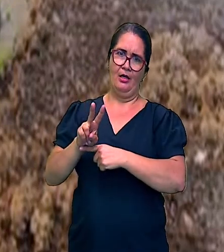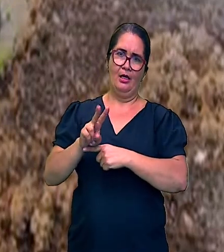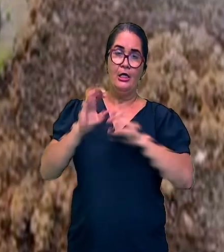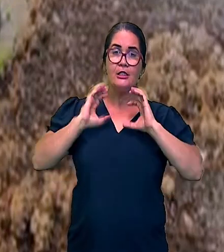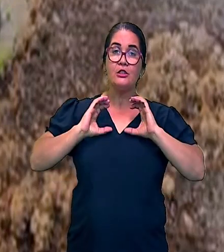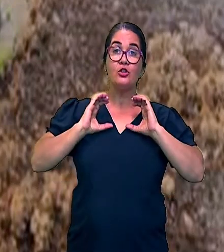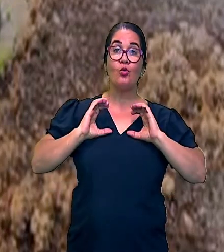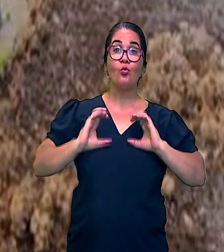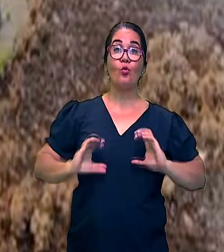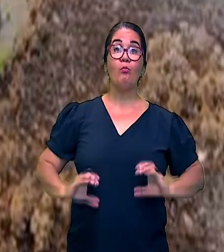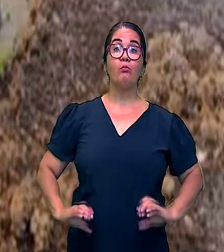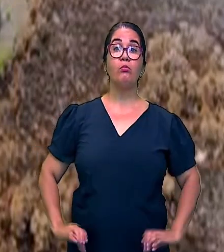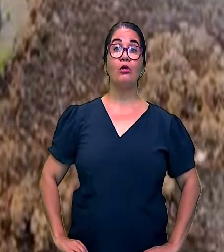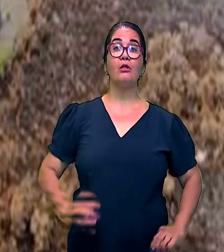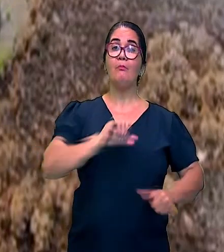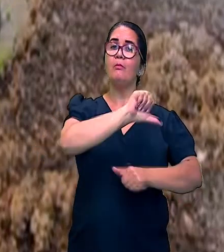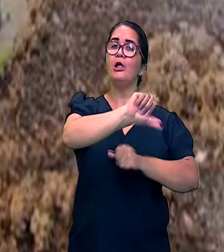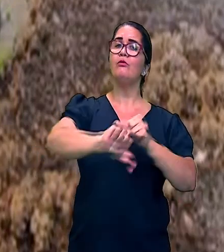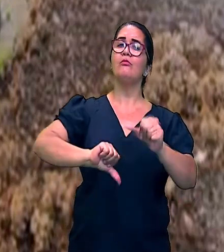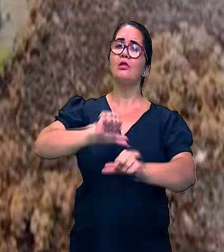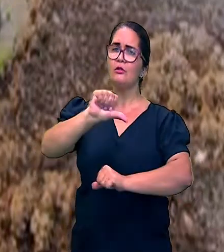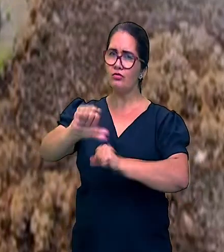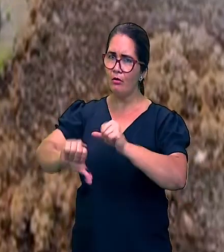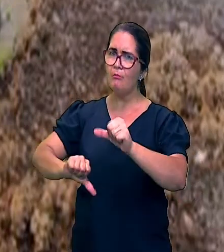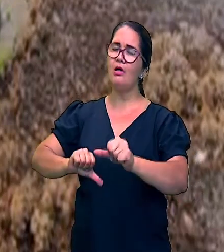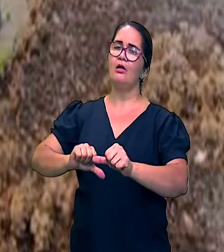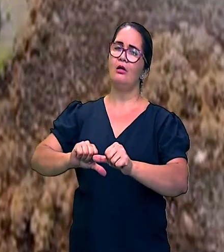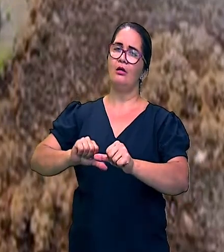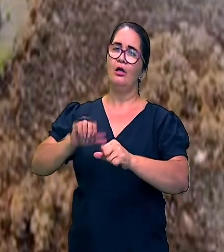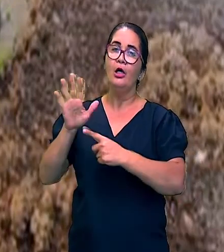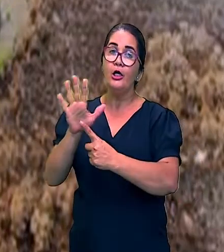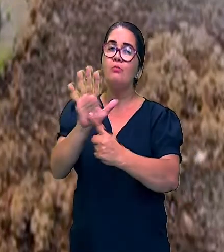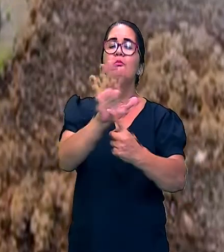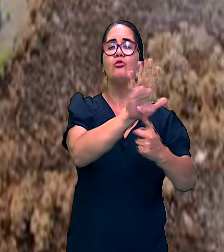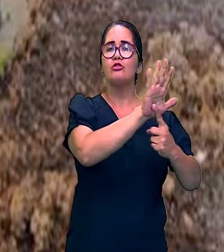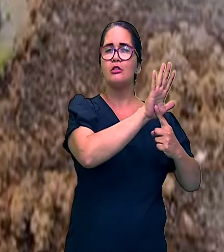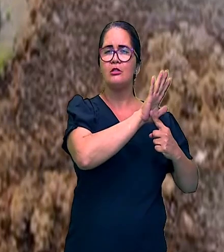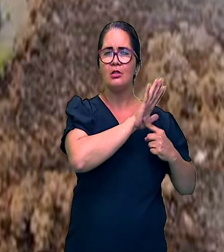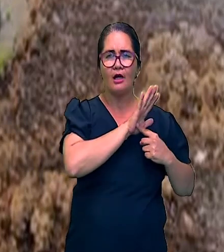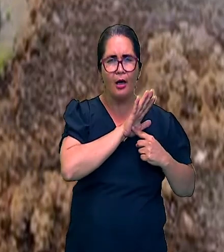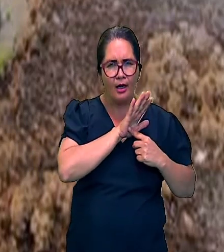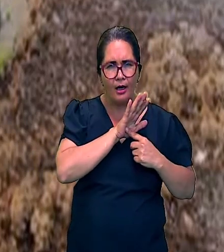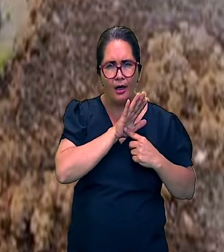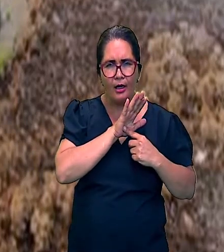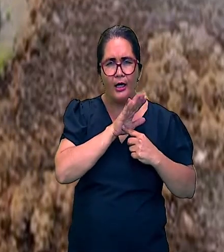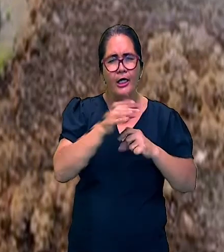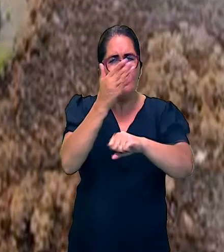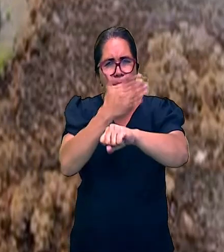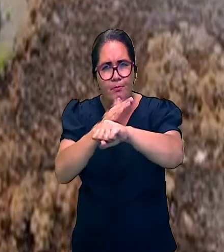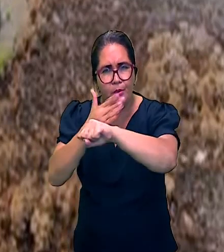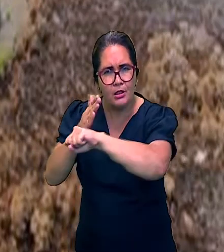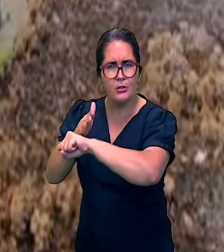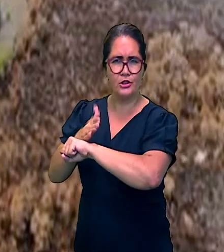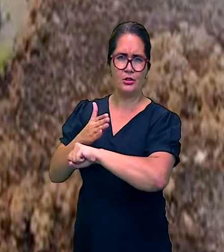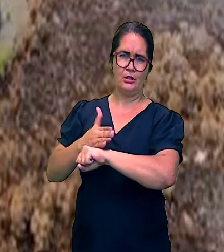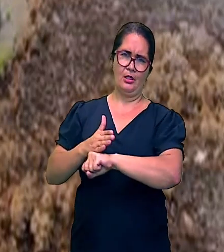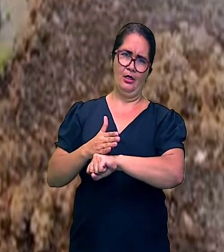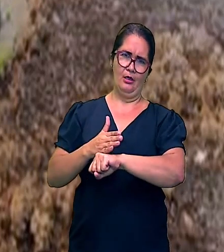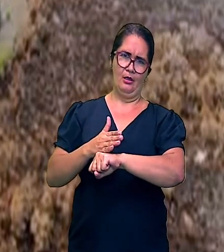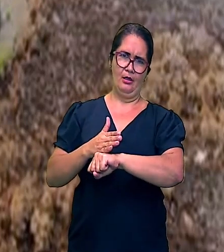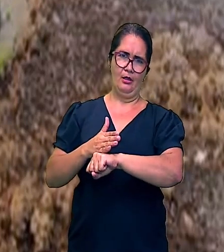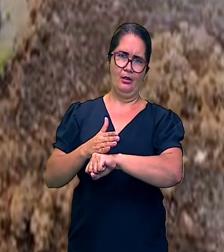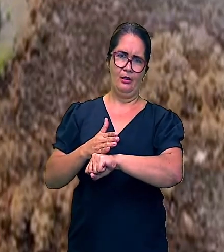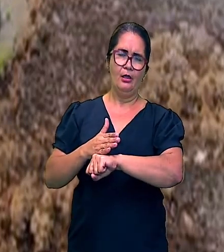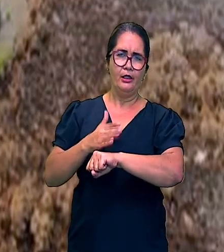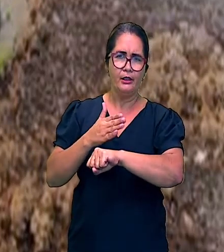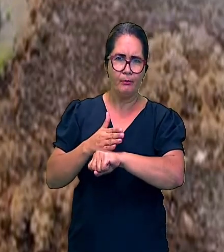vamos pensar na necessidade de qual dessas duas imagens nós queremos. Nós queremos uma